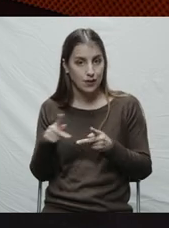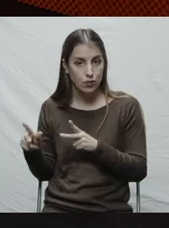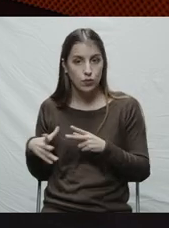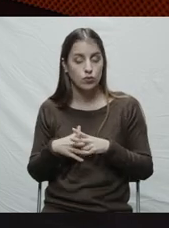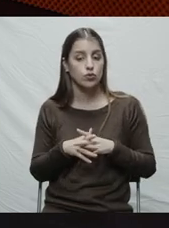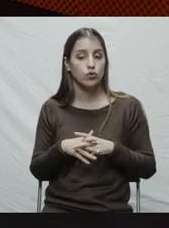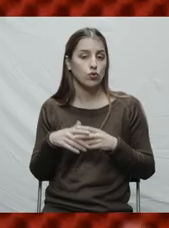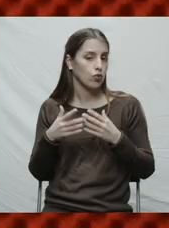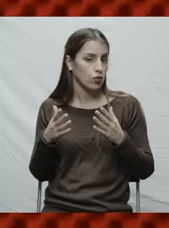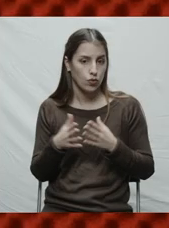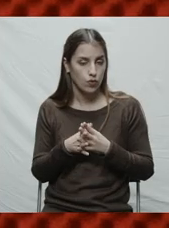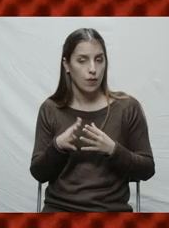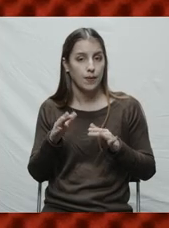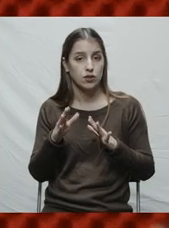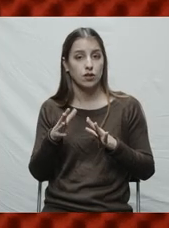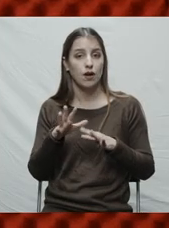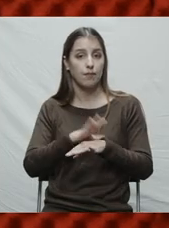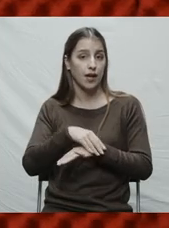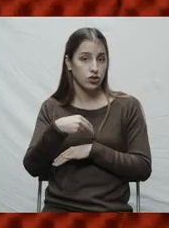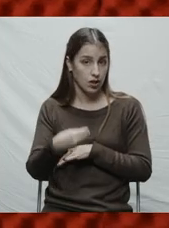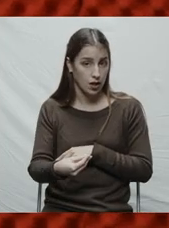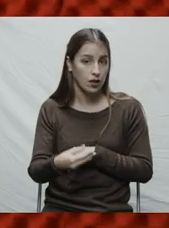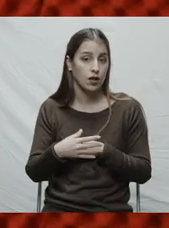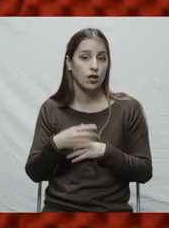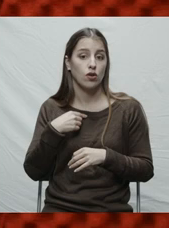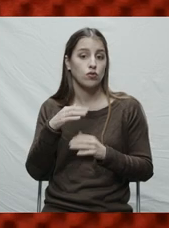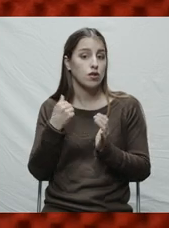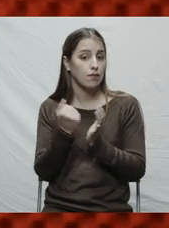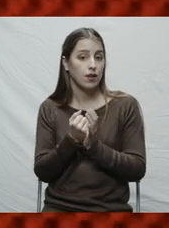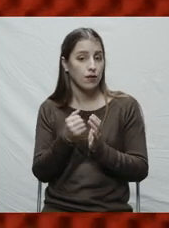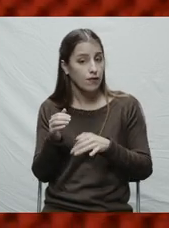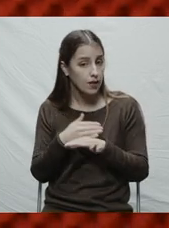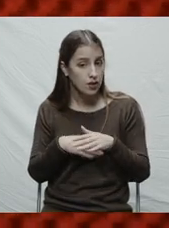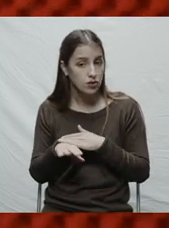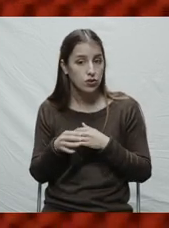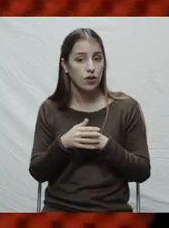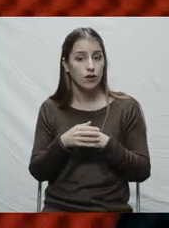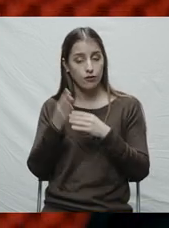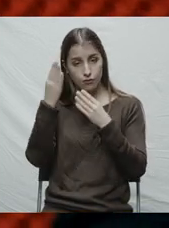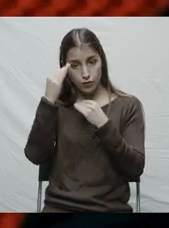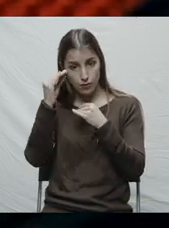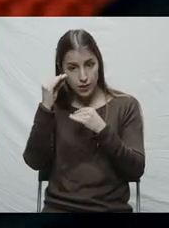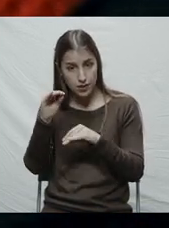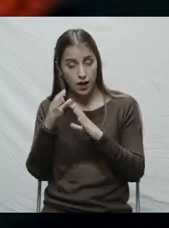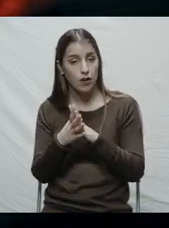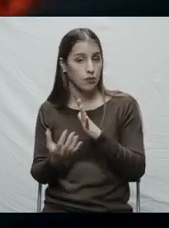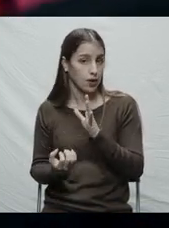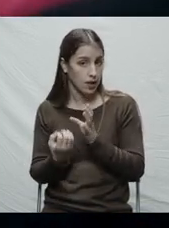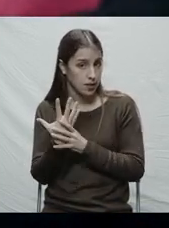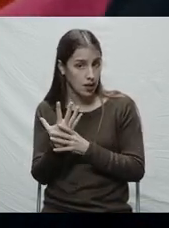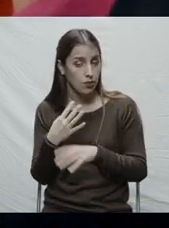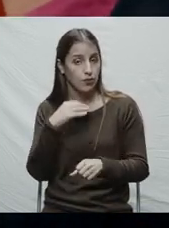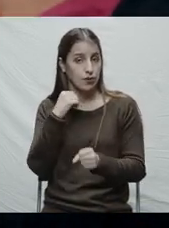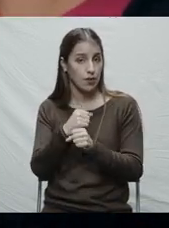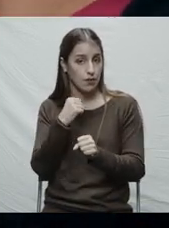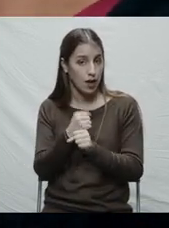metodologias. Mas mais tarde também eu sempre fui fazendo formação, ou trabalhos como intérprete, mas sempre